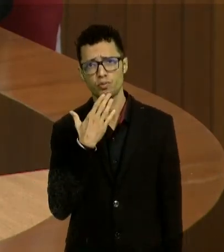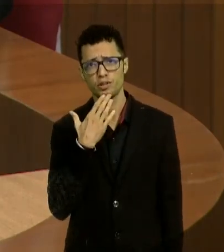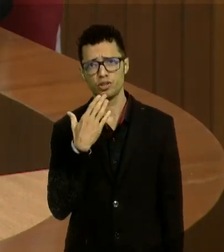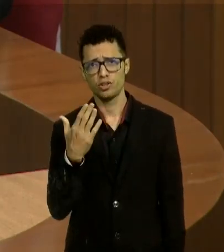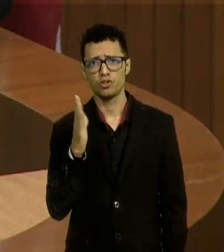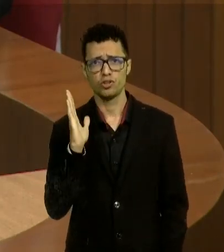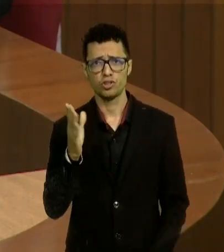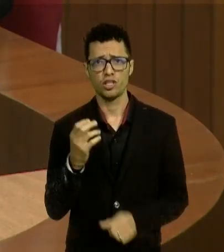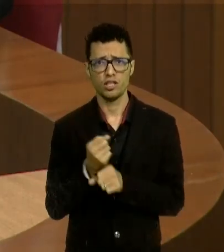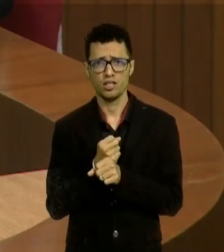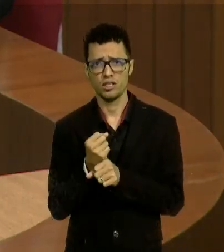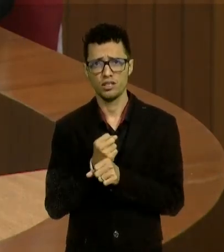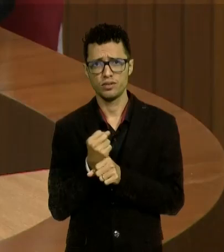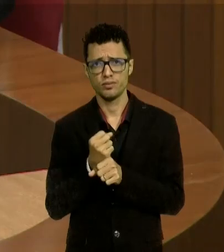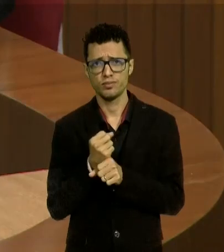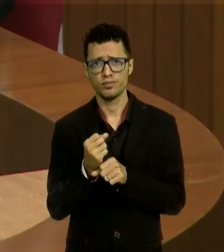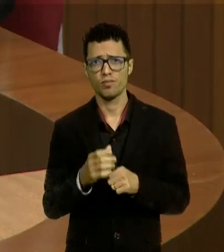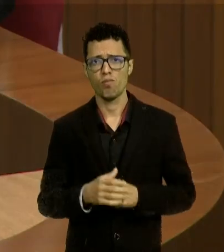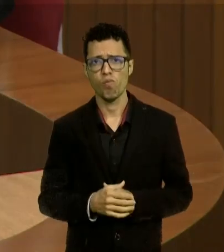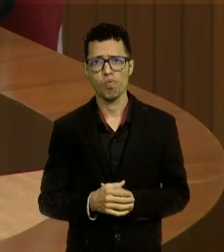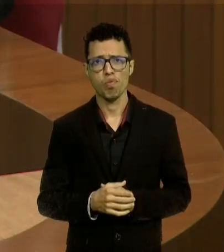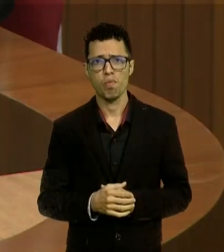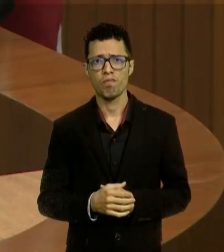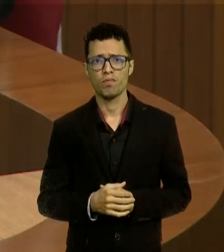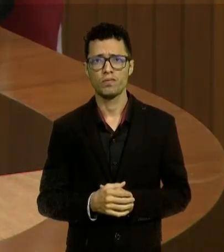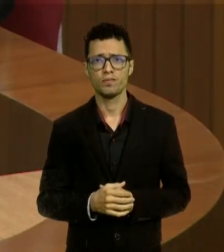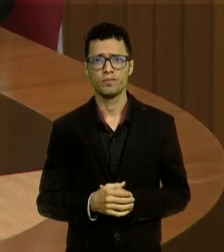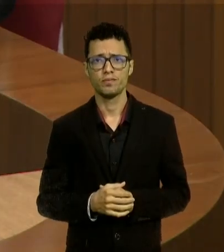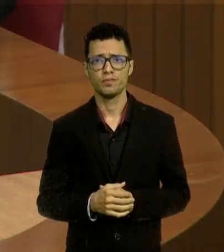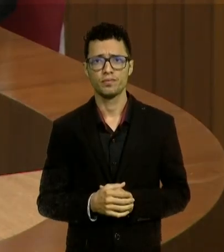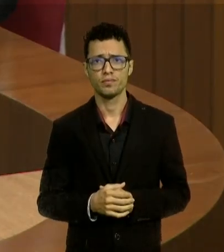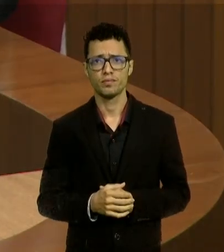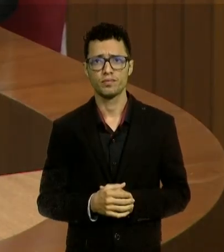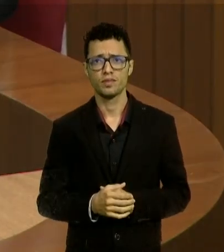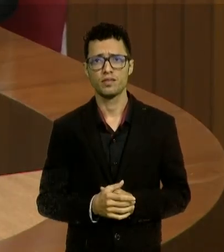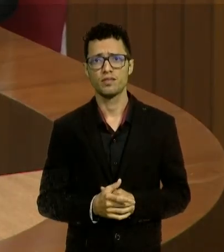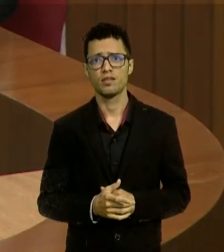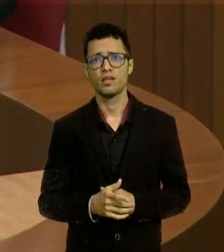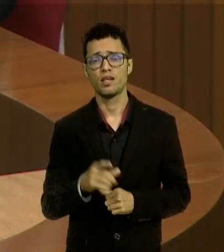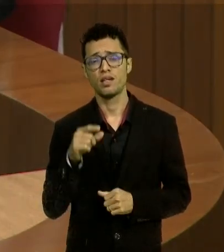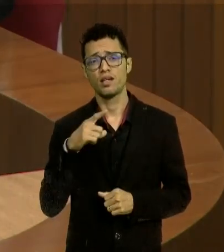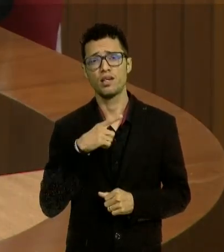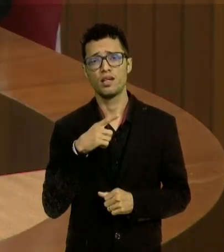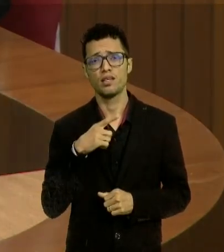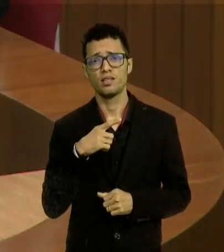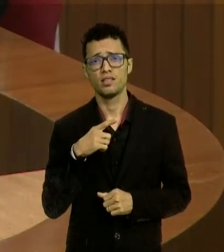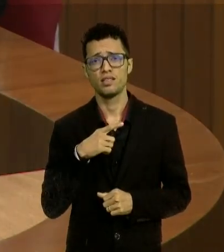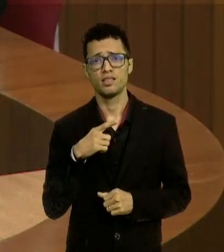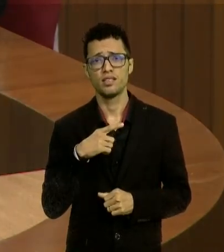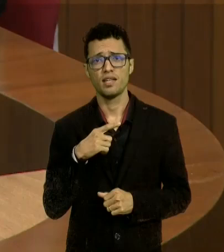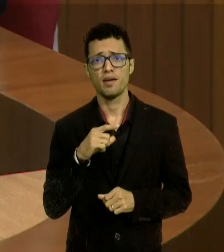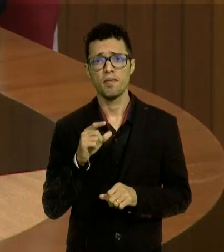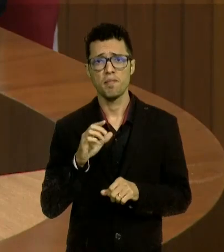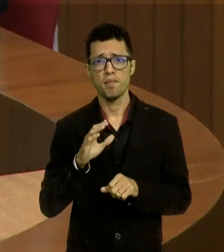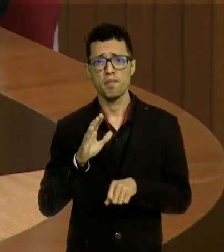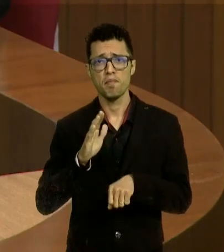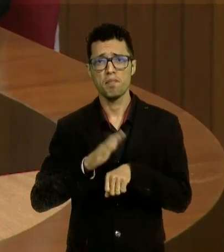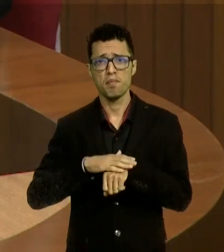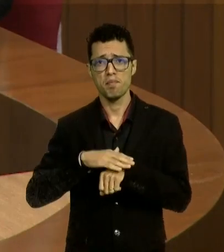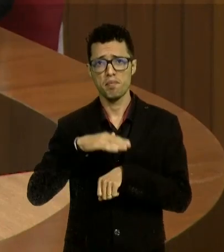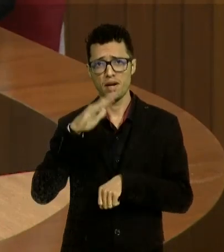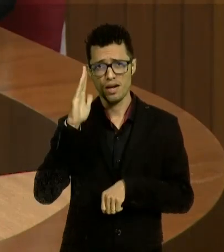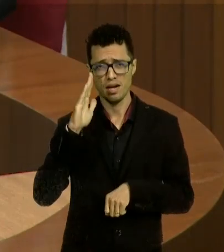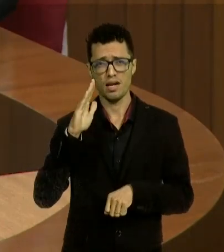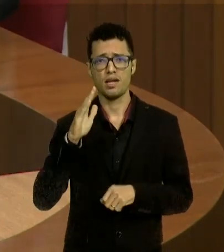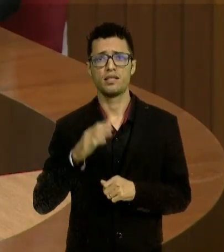que vai ser atendido, vai ser aumentar o número de efetivos para o